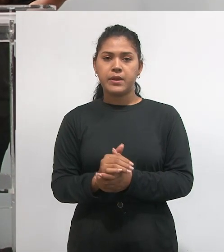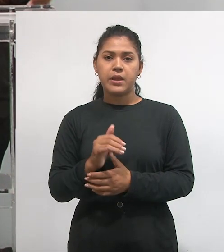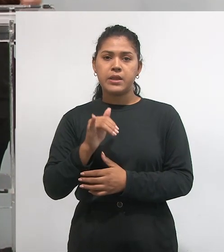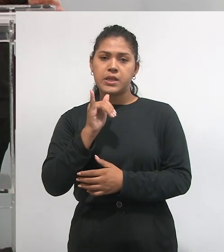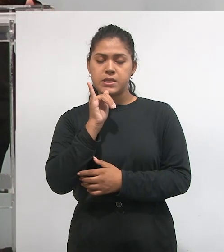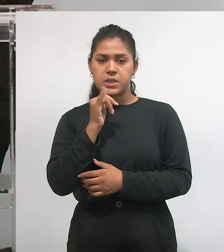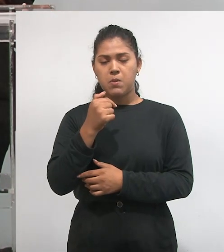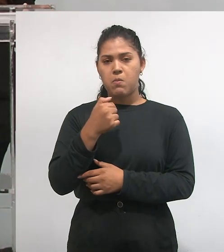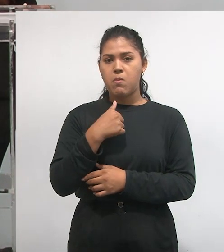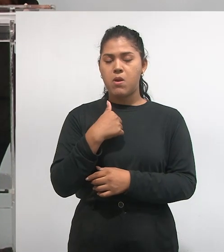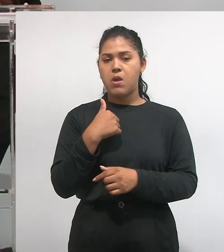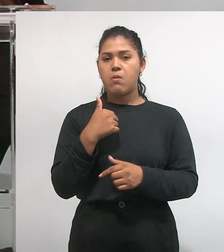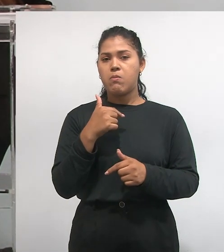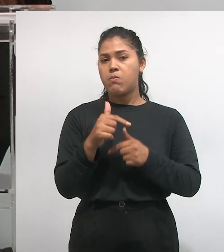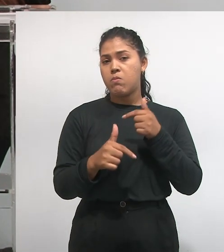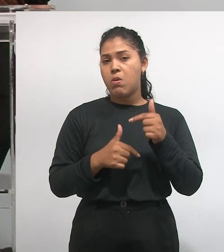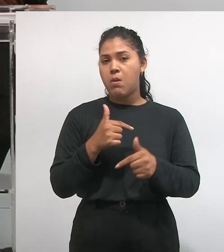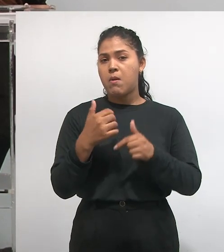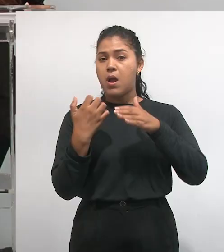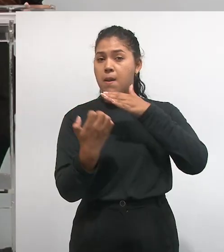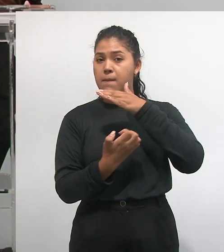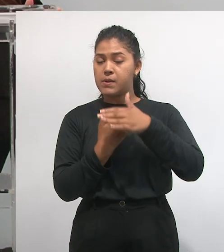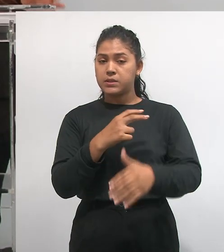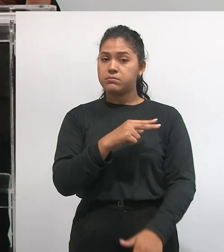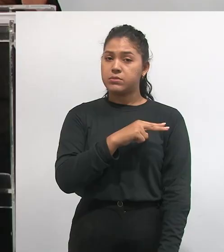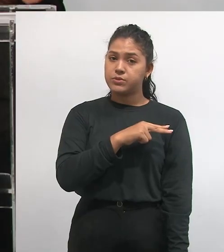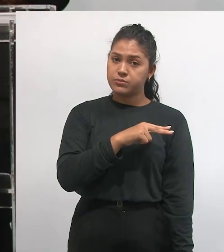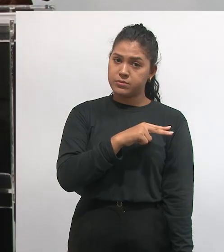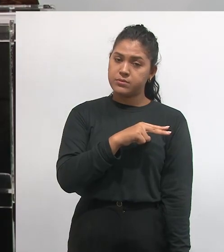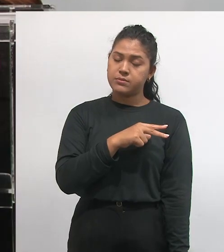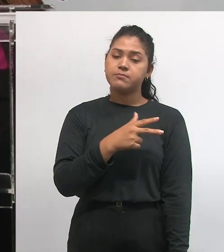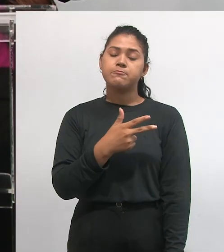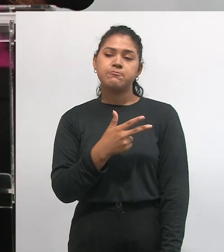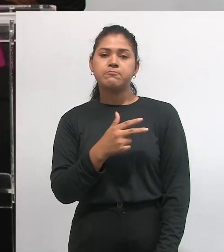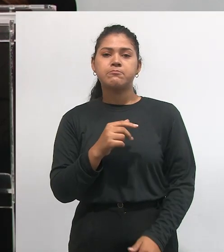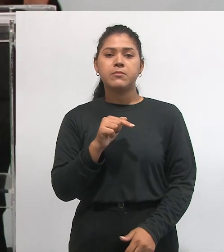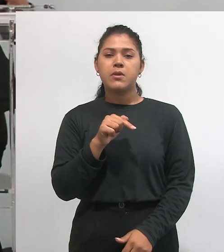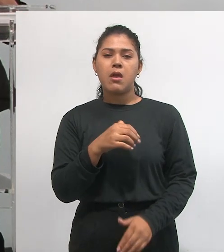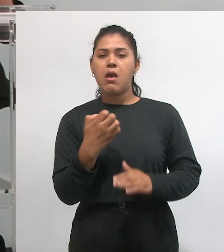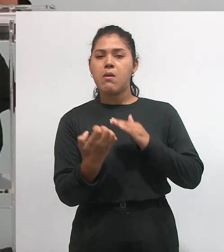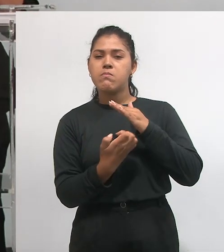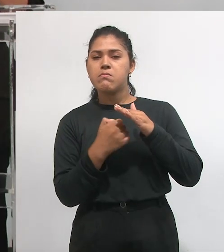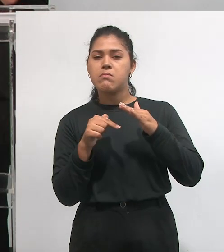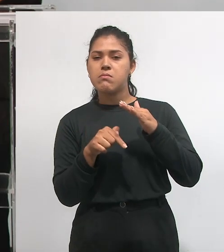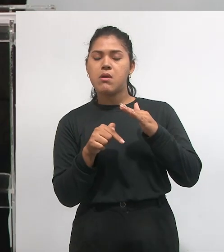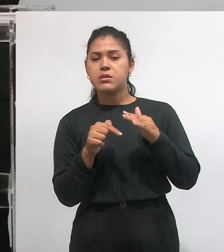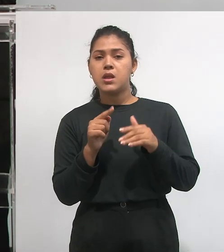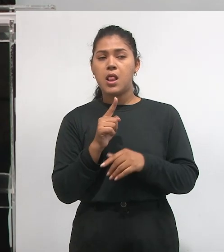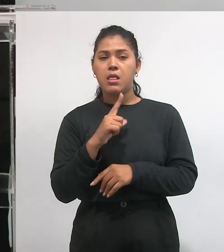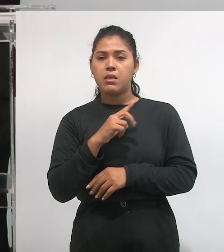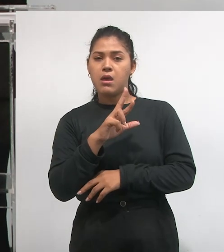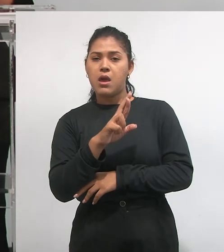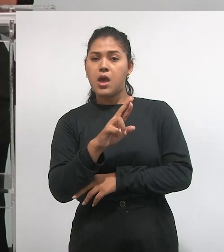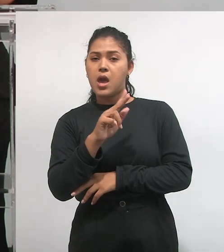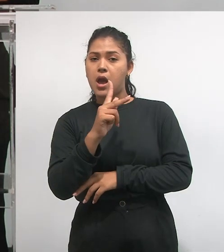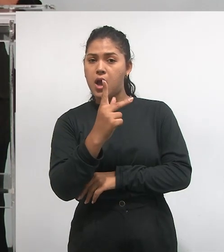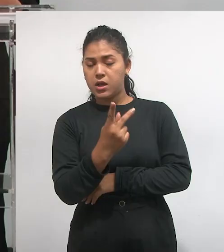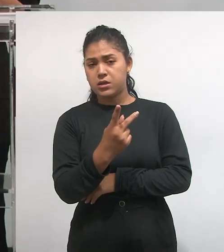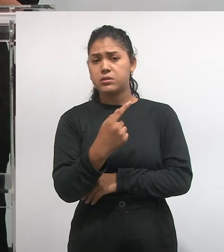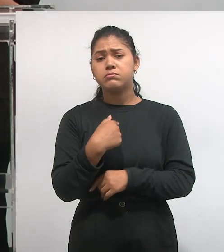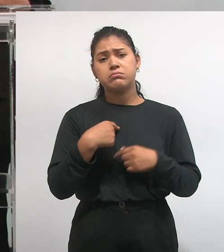seja empregada de uma empresa particular, uma empresa privada, e aí, o que acontece? Lá no RH, eles